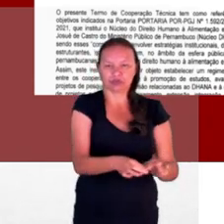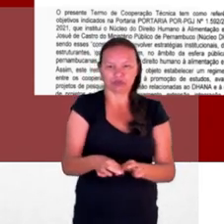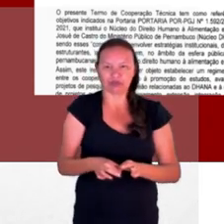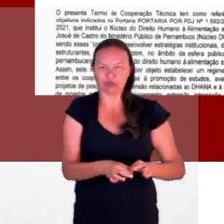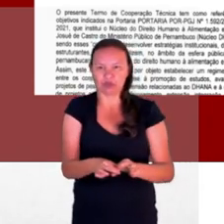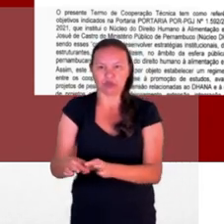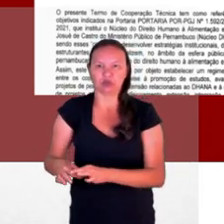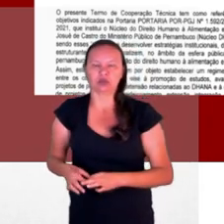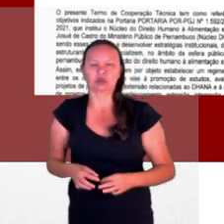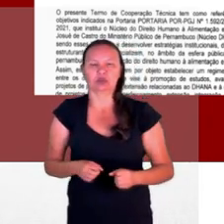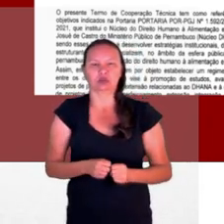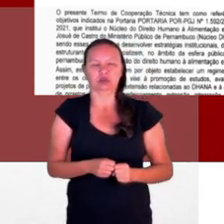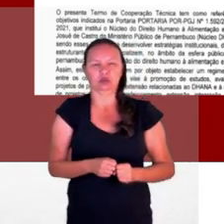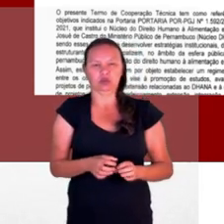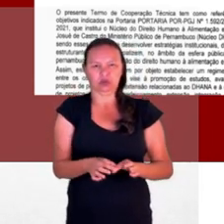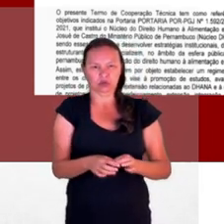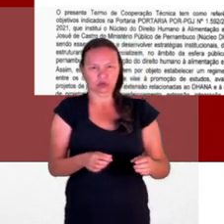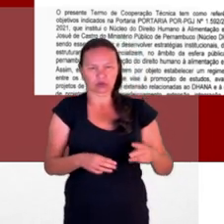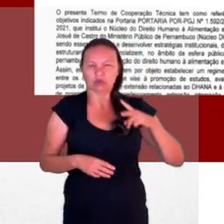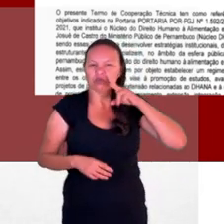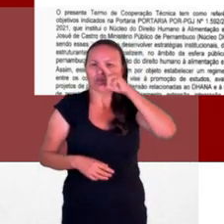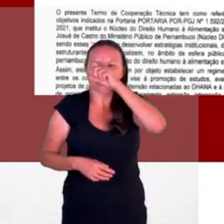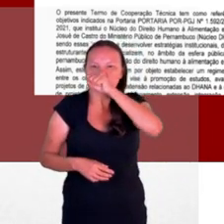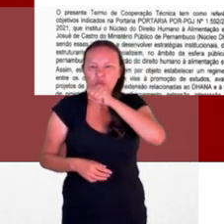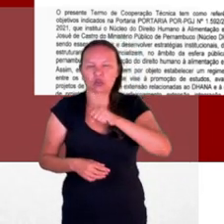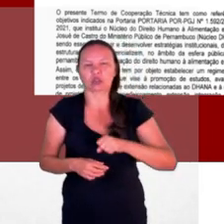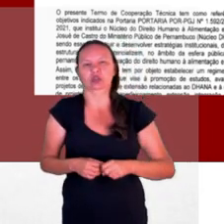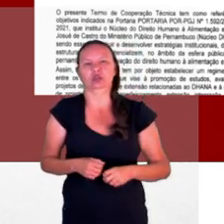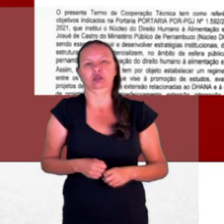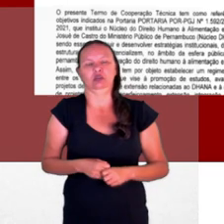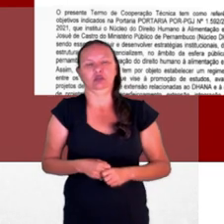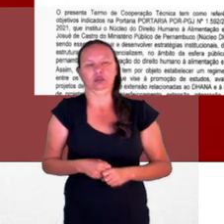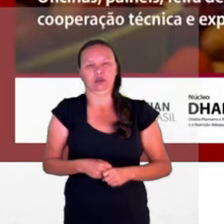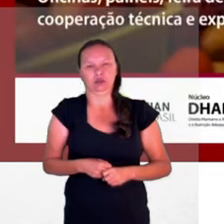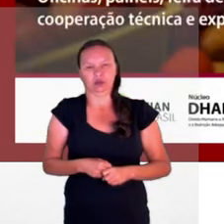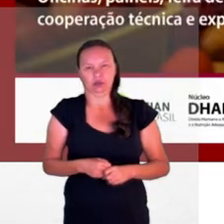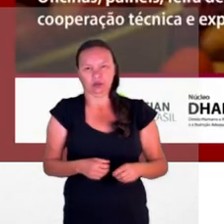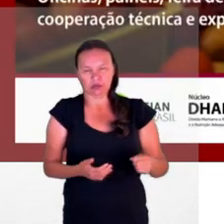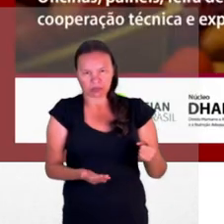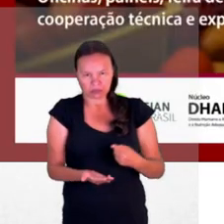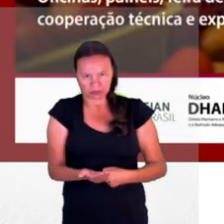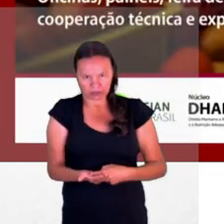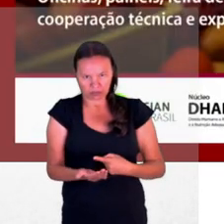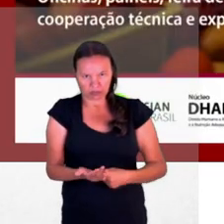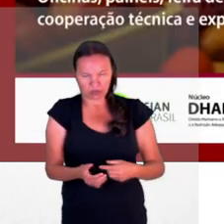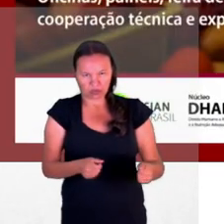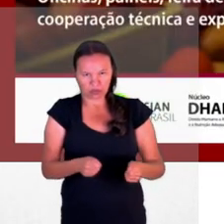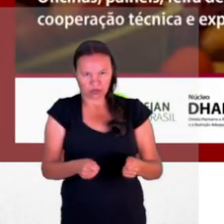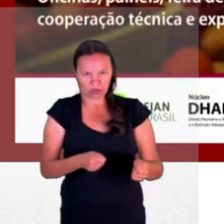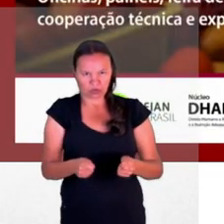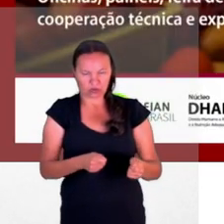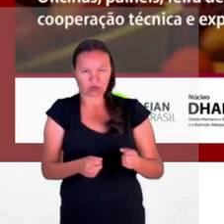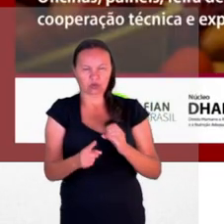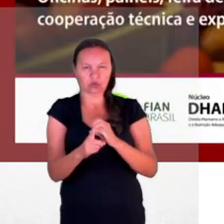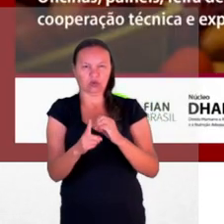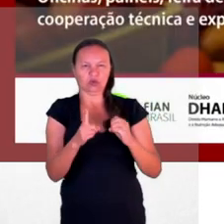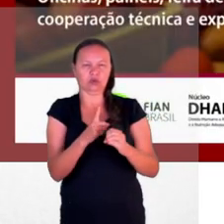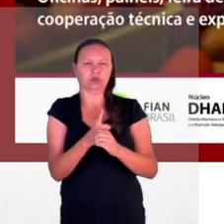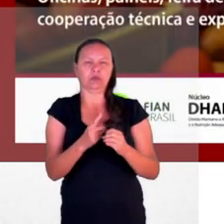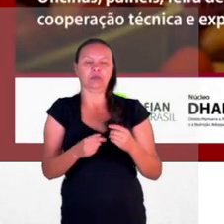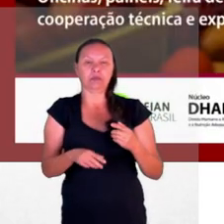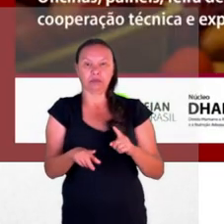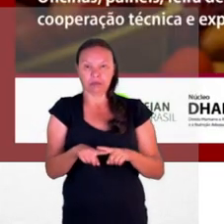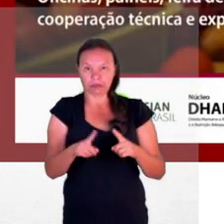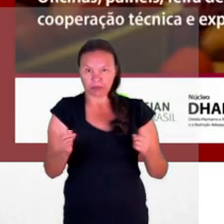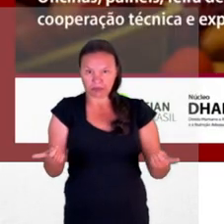Eh dando força por assim dizer ao ao controle social né mais recentemente no